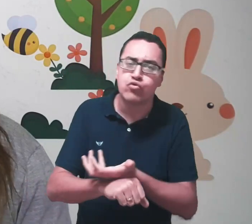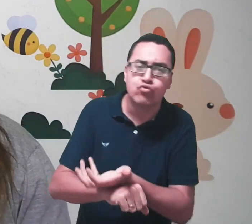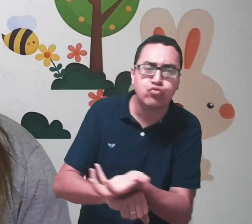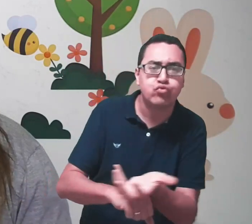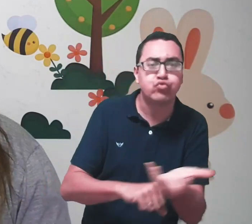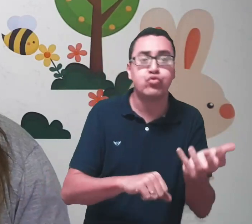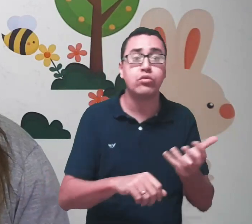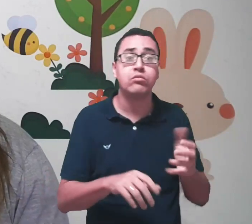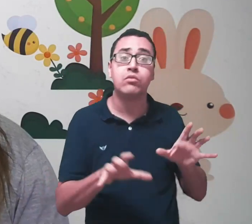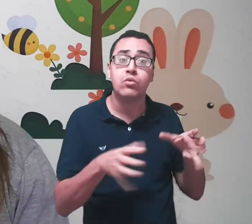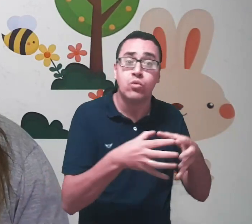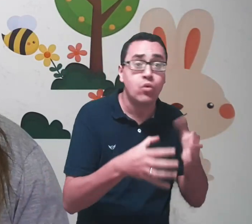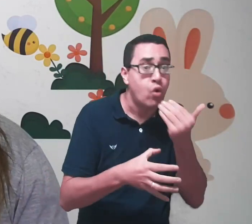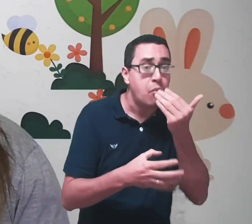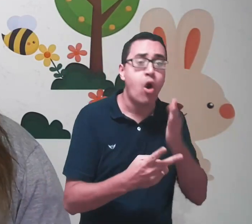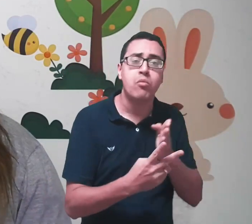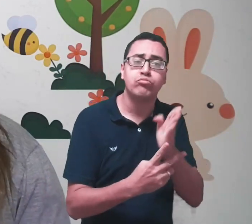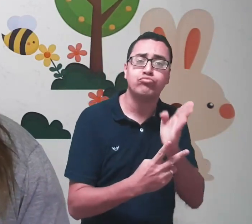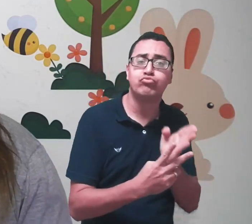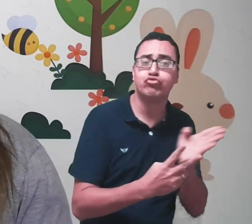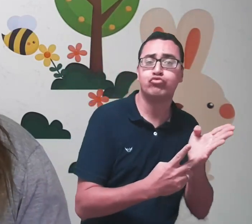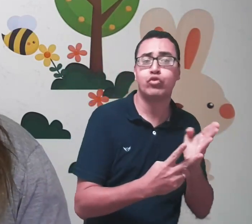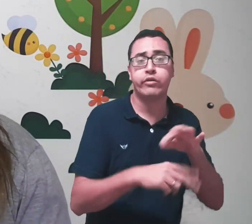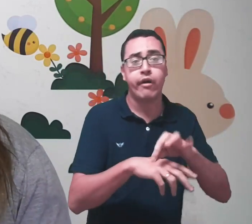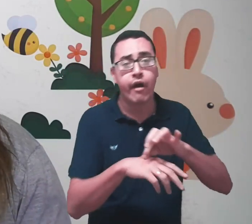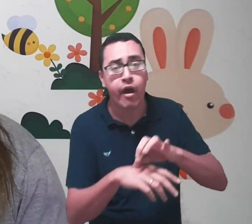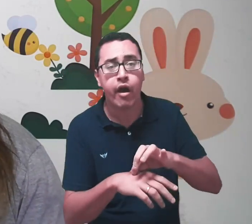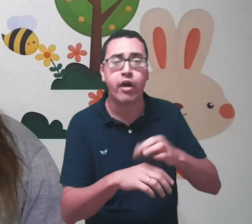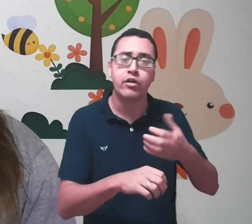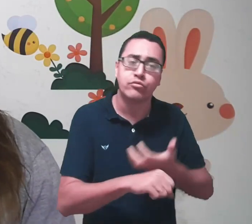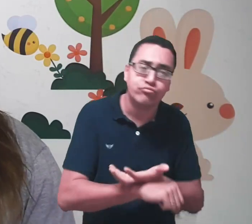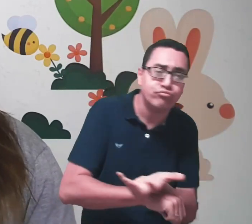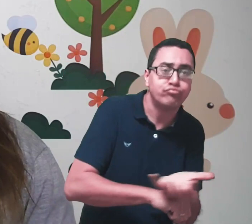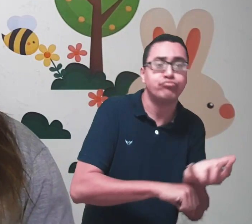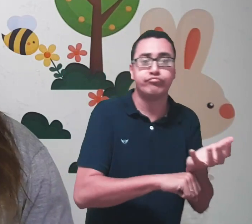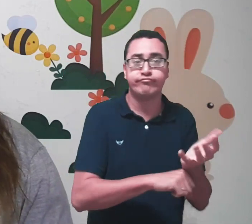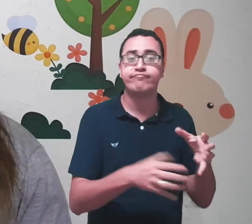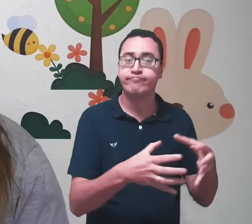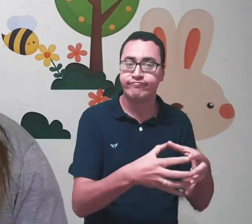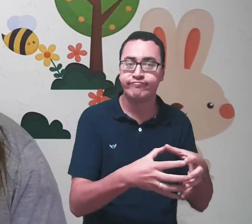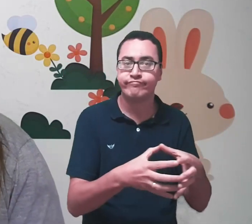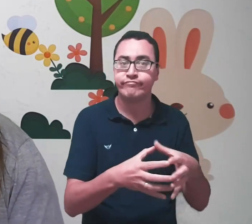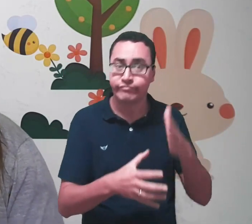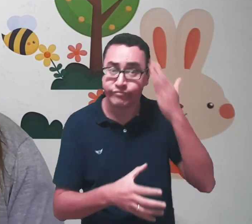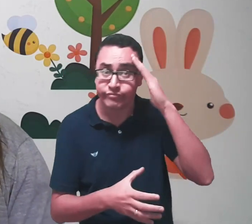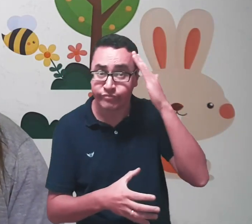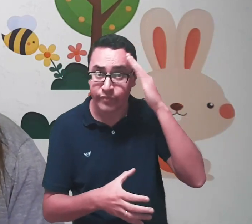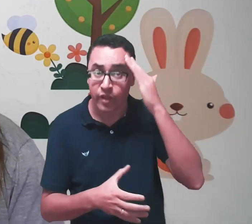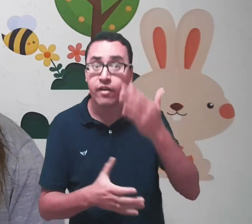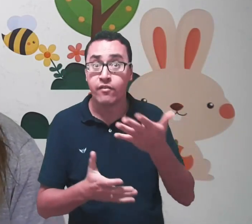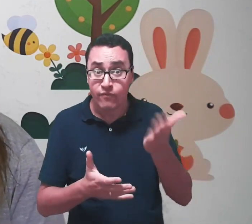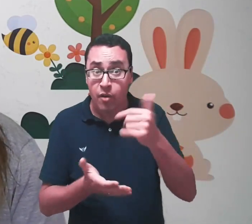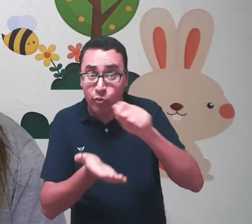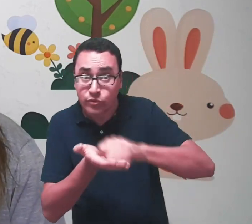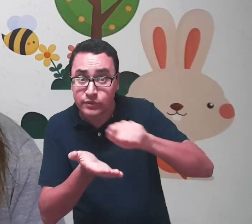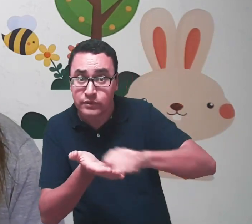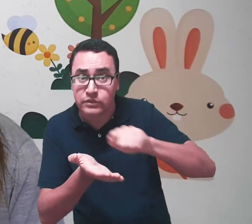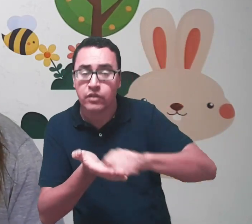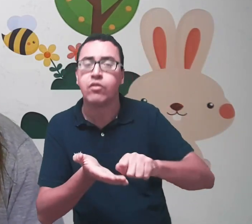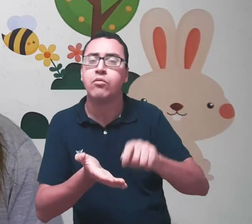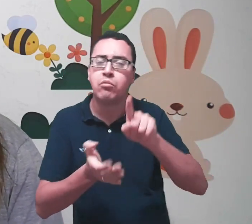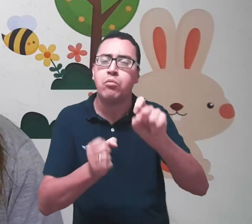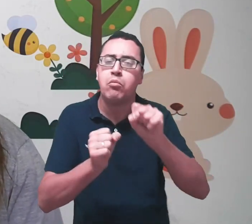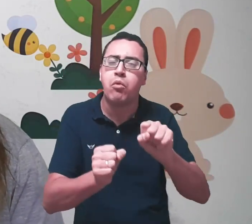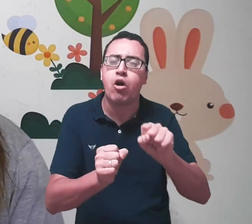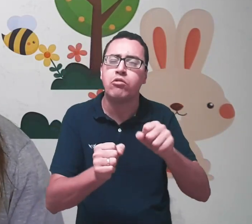e onívoros. Vamos anotar? Então eu vou deixar alguns minutinhos para que você